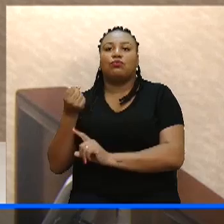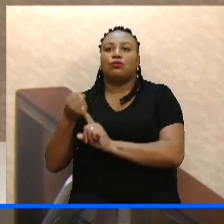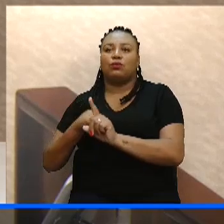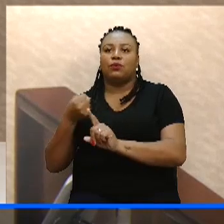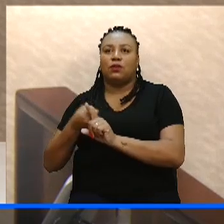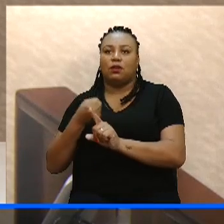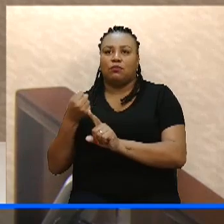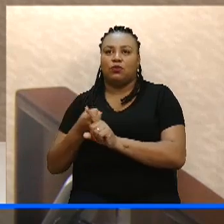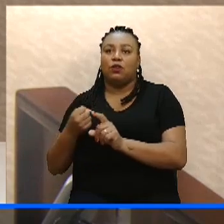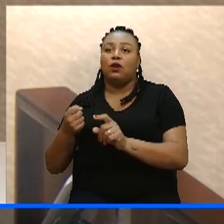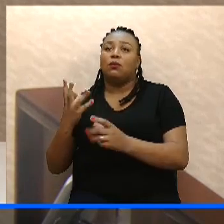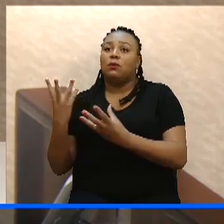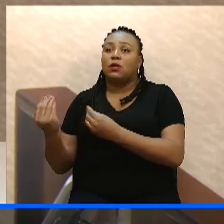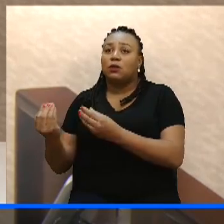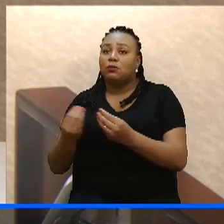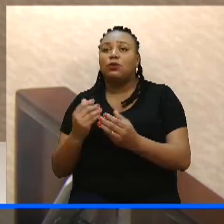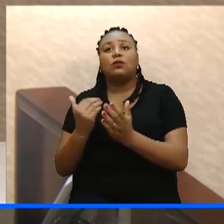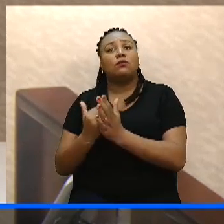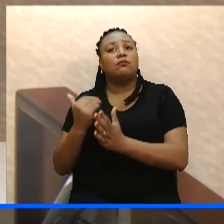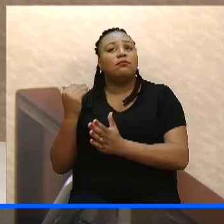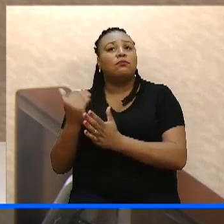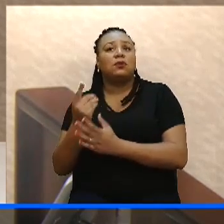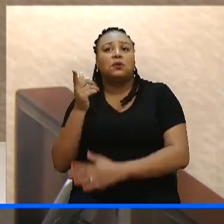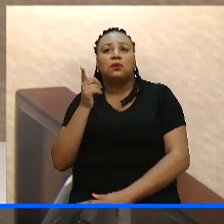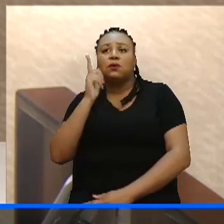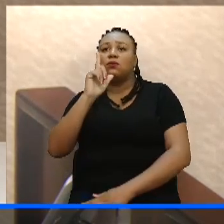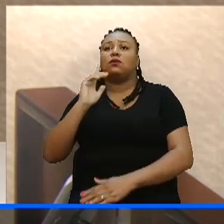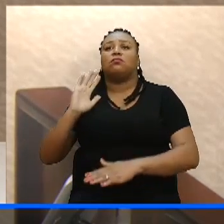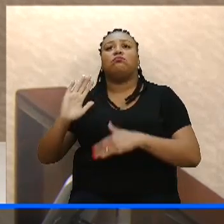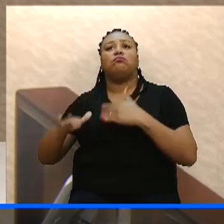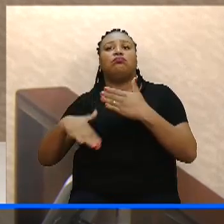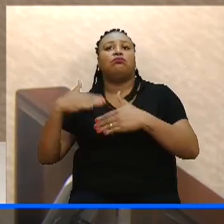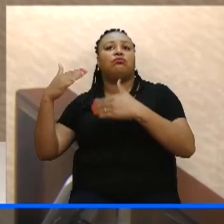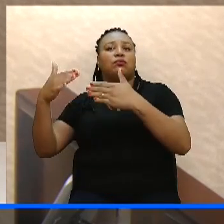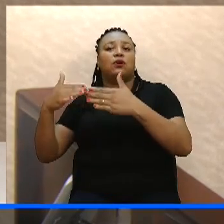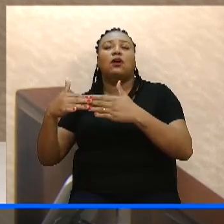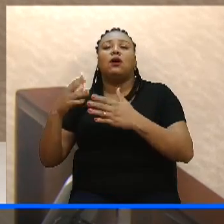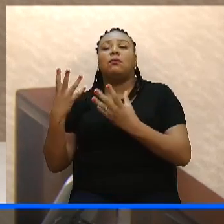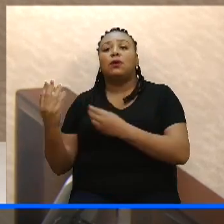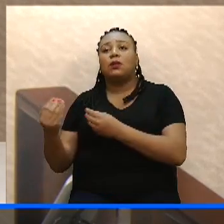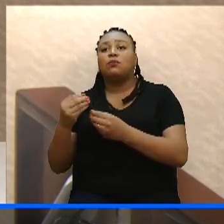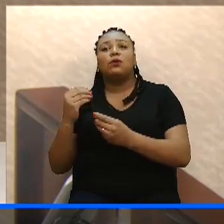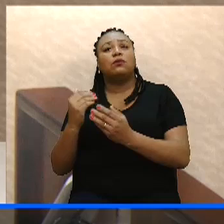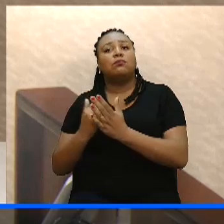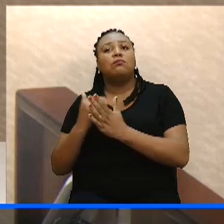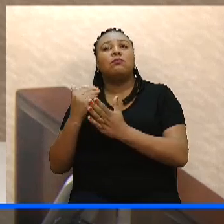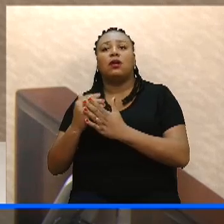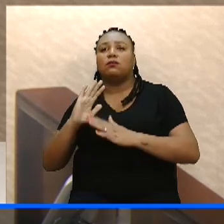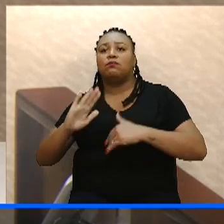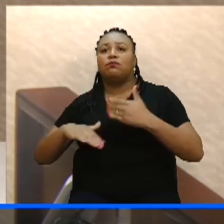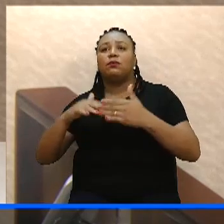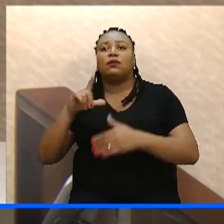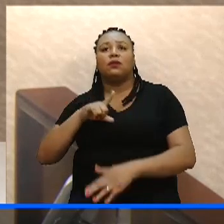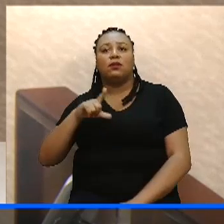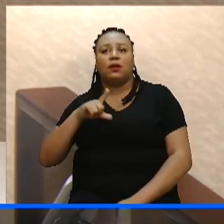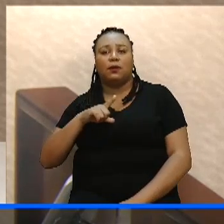para que muito mais nós possamos alcançar para que muito mais desenvolvimento